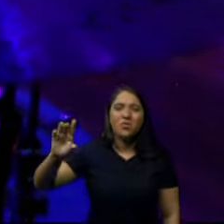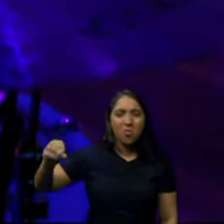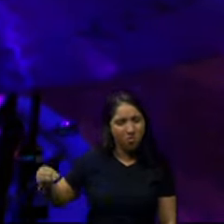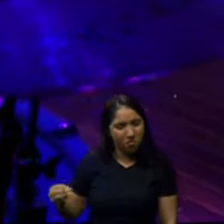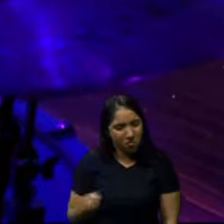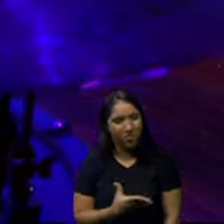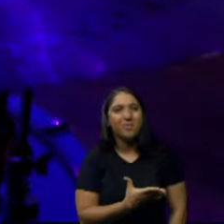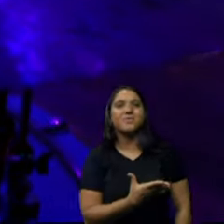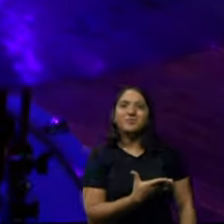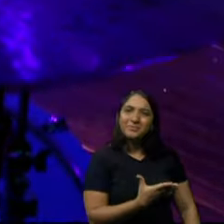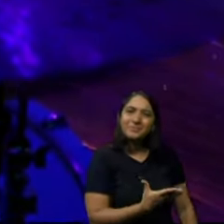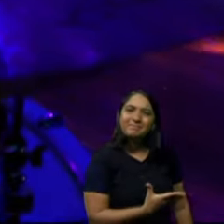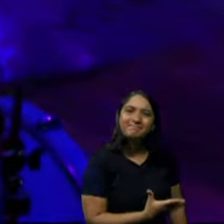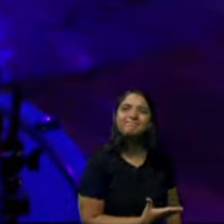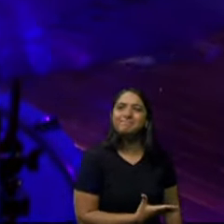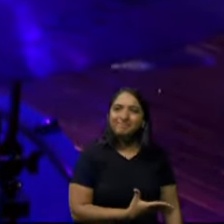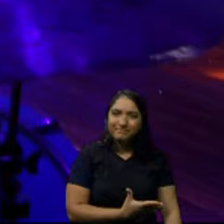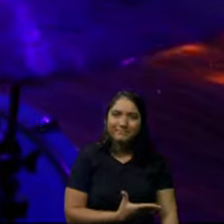e